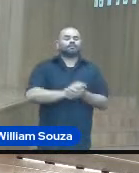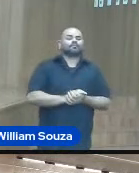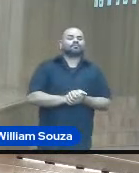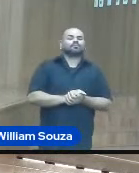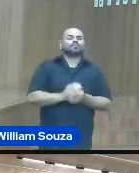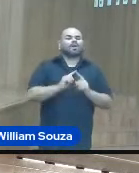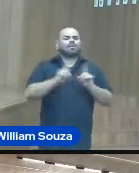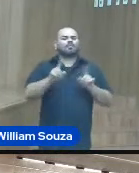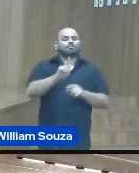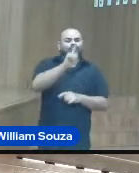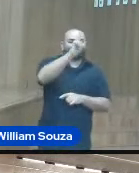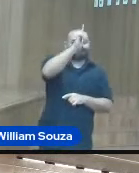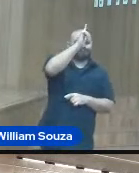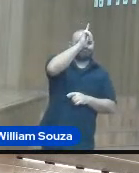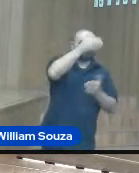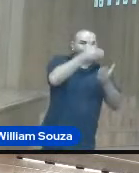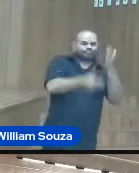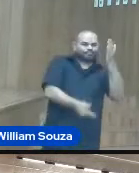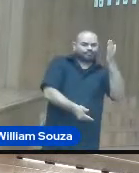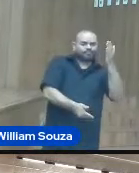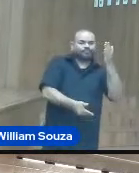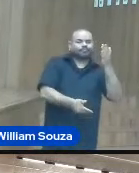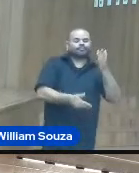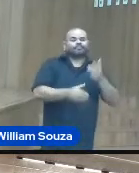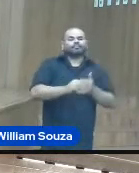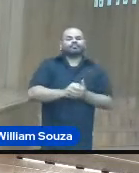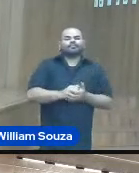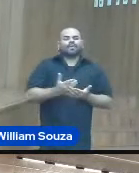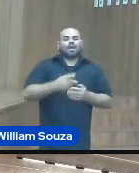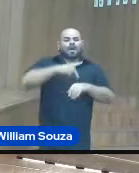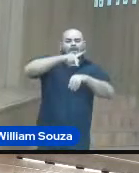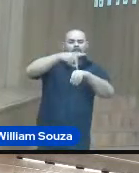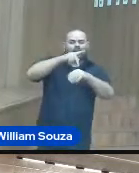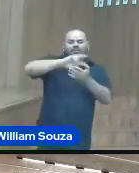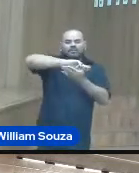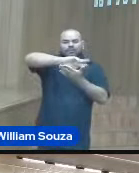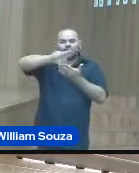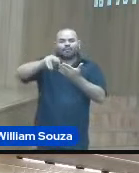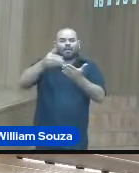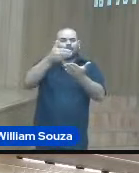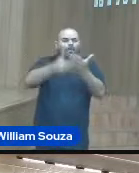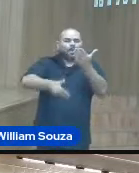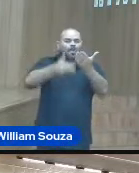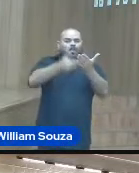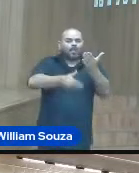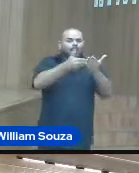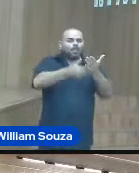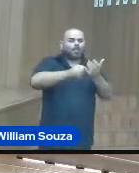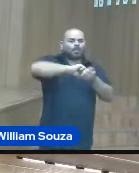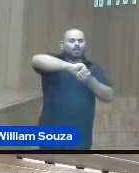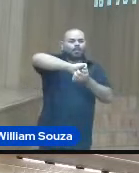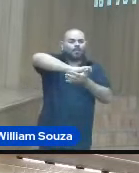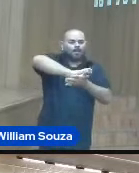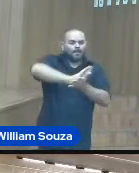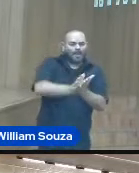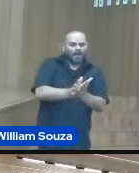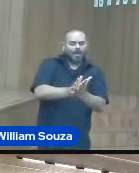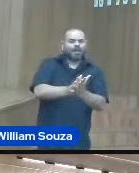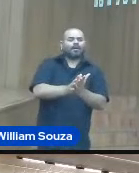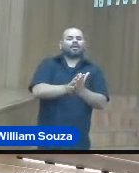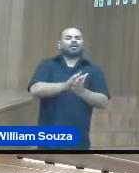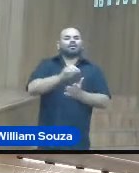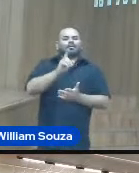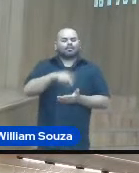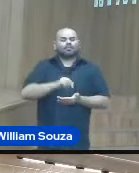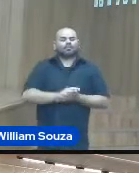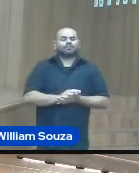Alemanha destruída, a gente teve países destruídos, nações, impérios destruídos de joelhos. As